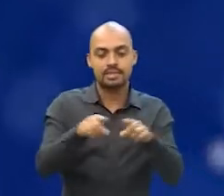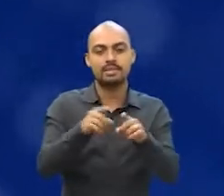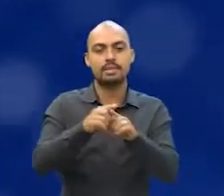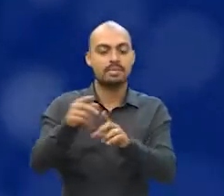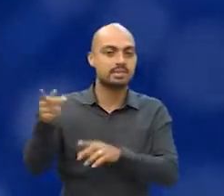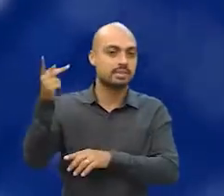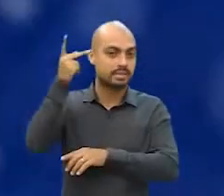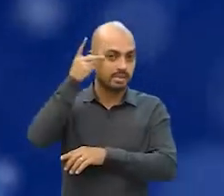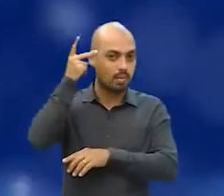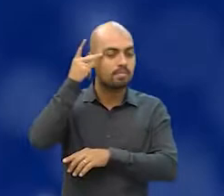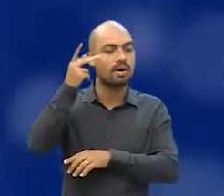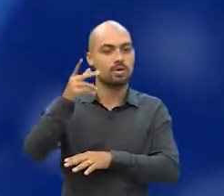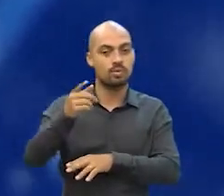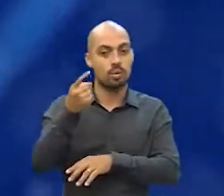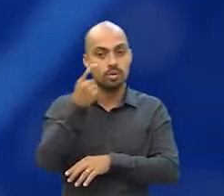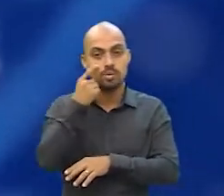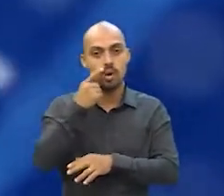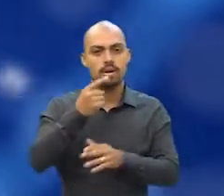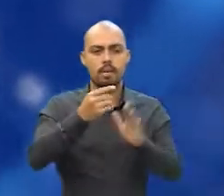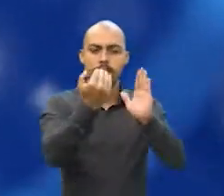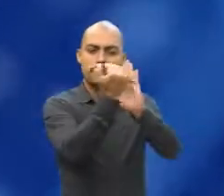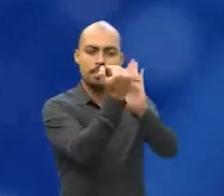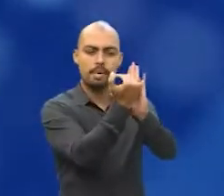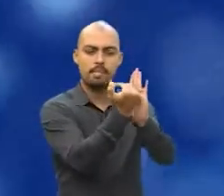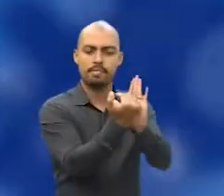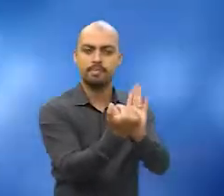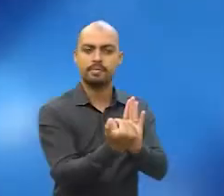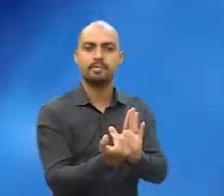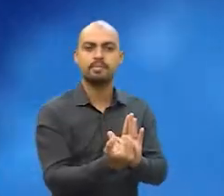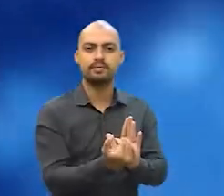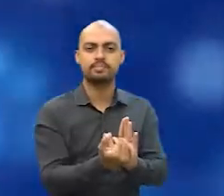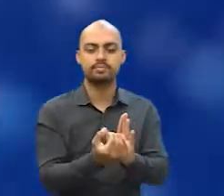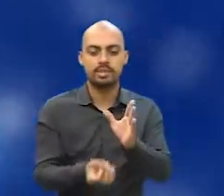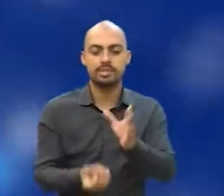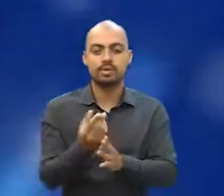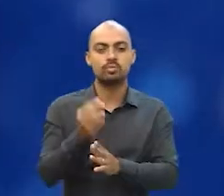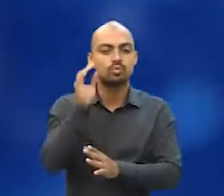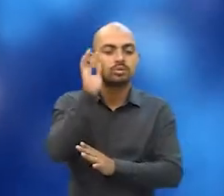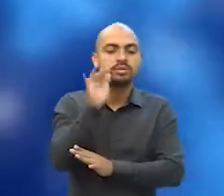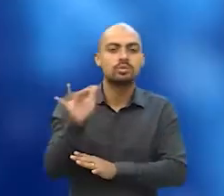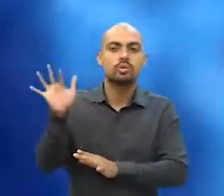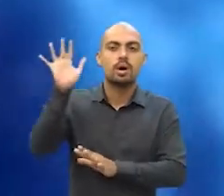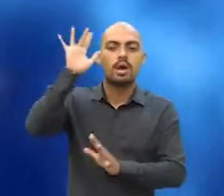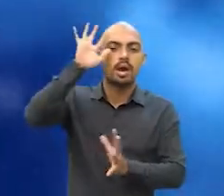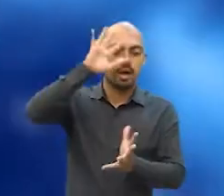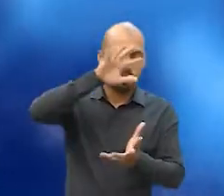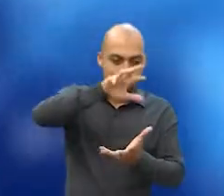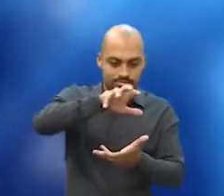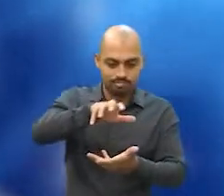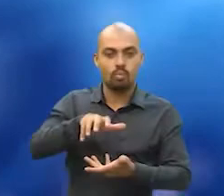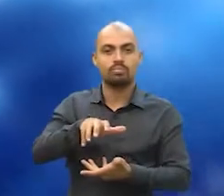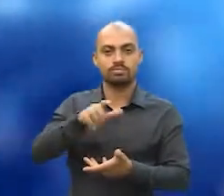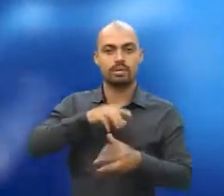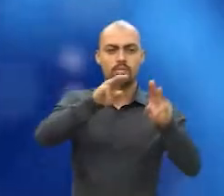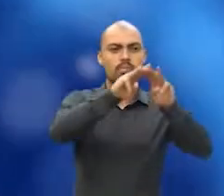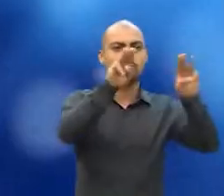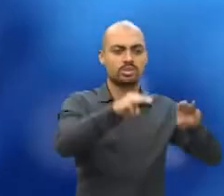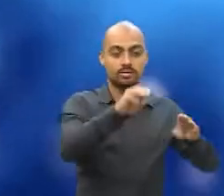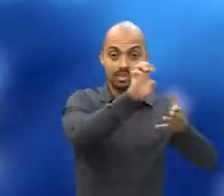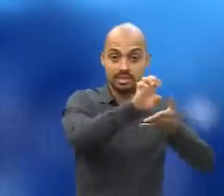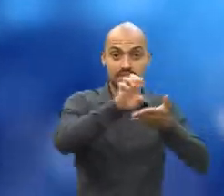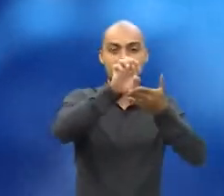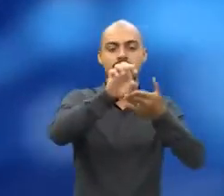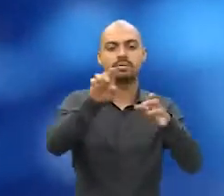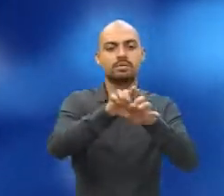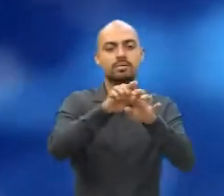litoral. Vale a pena conferir a programação que faz parte da ação Sonhar o Mundo, que integra museus estaduais e municipais